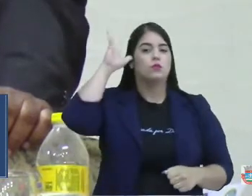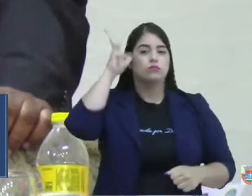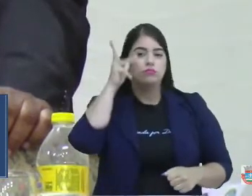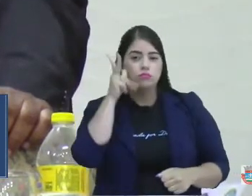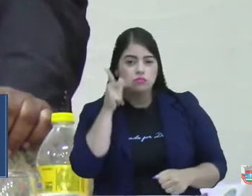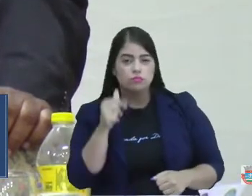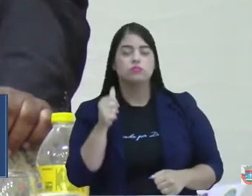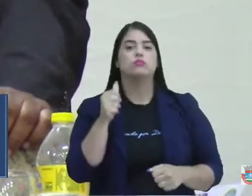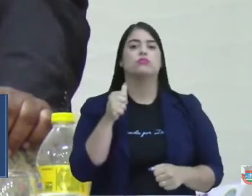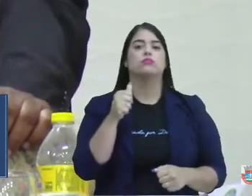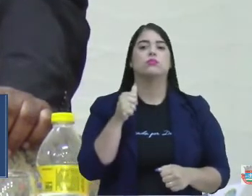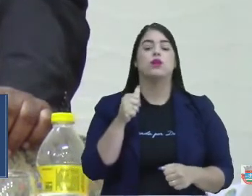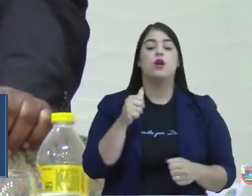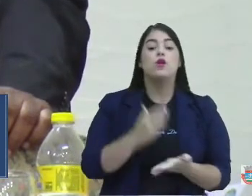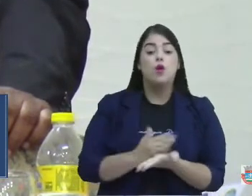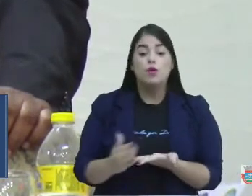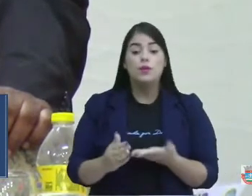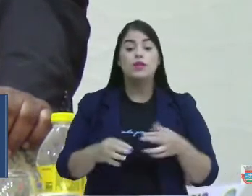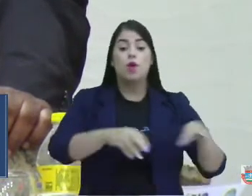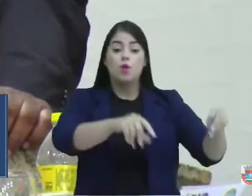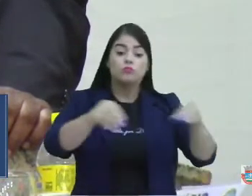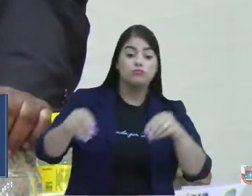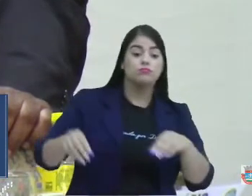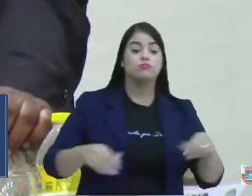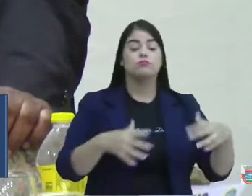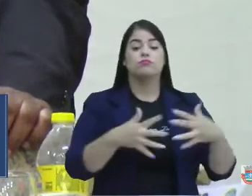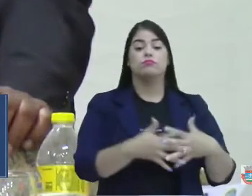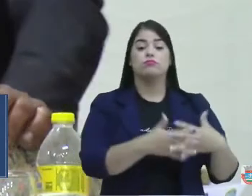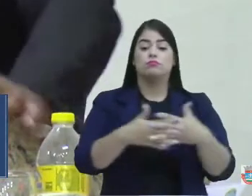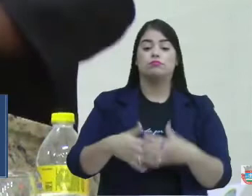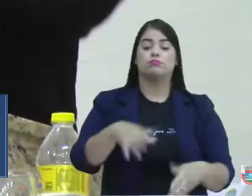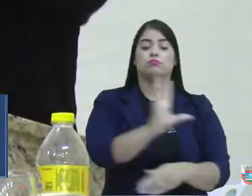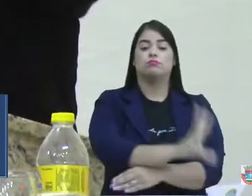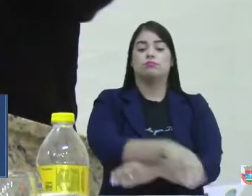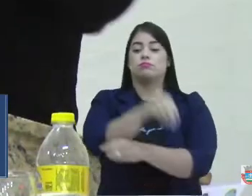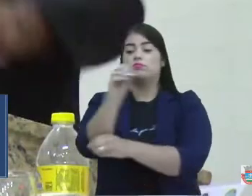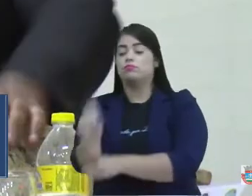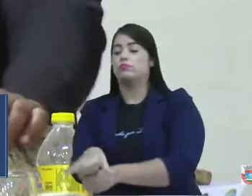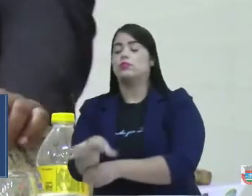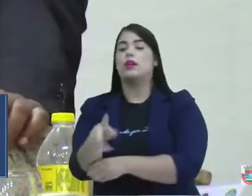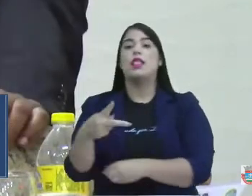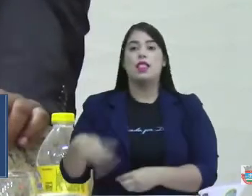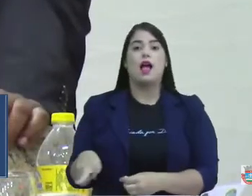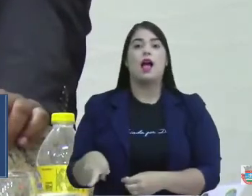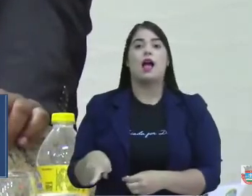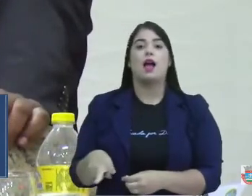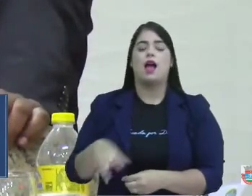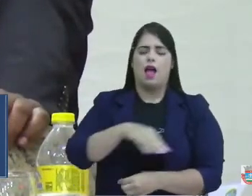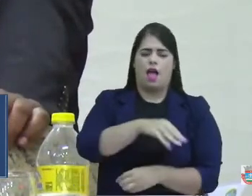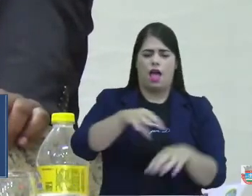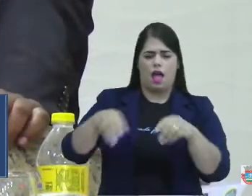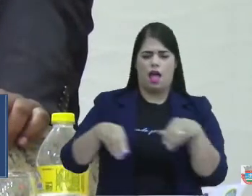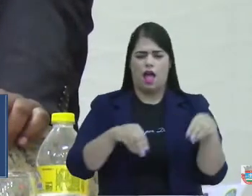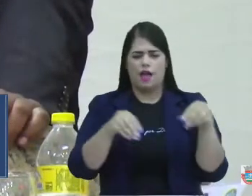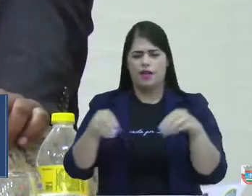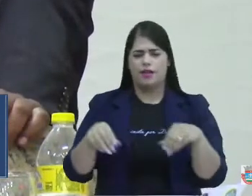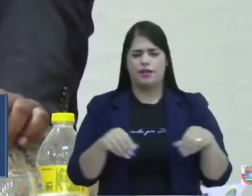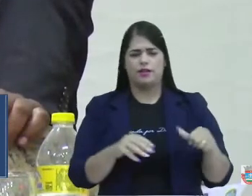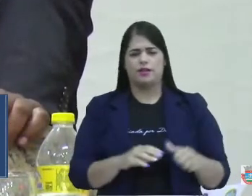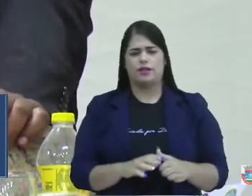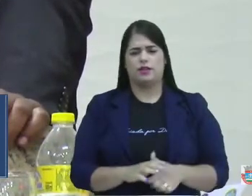A gente começou a arar a terra novamente. Naquela parte de areia, dá para